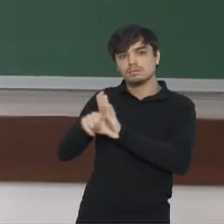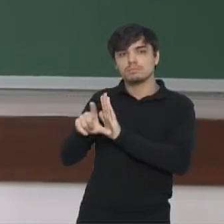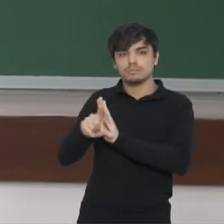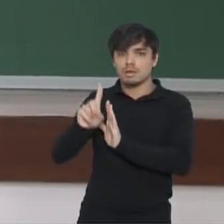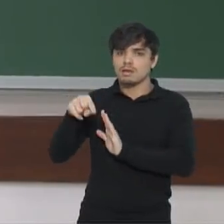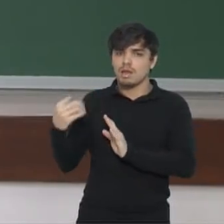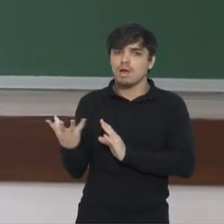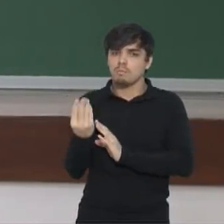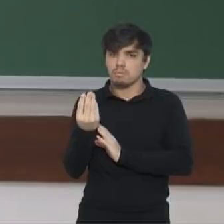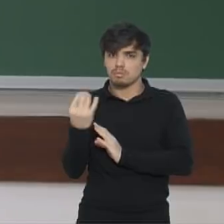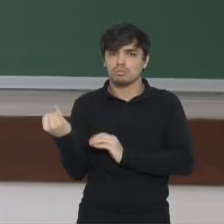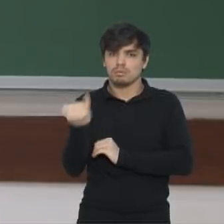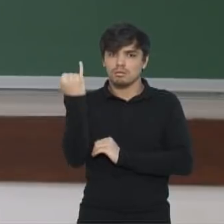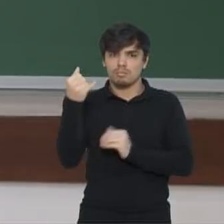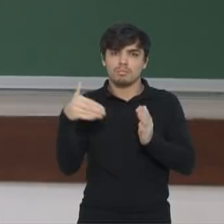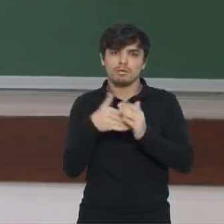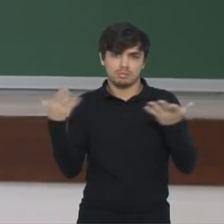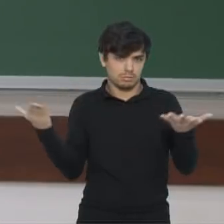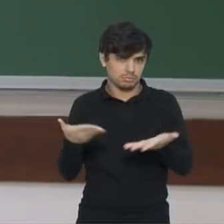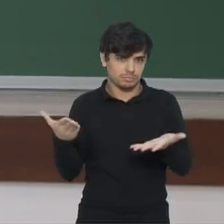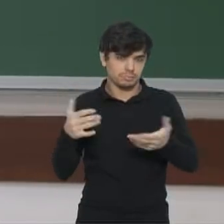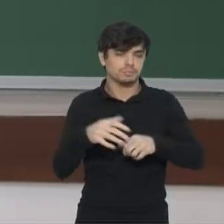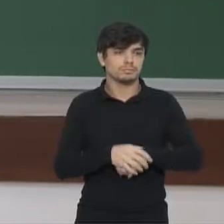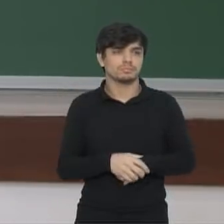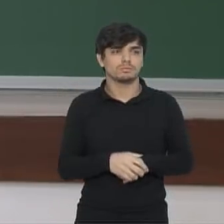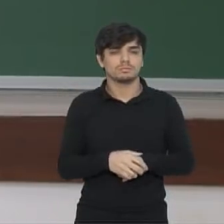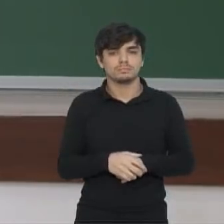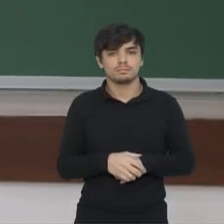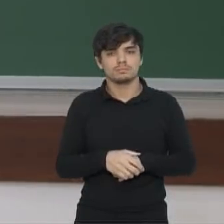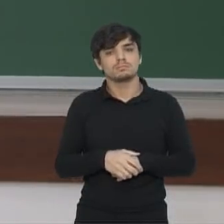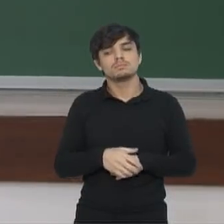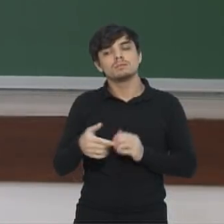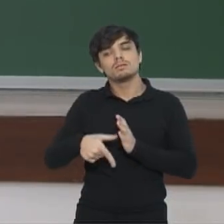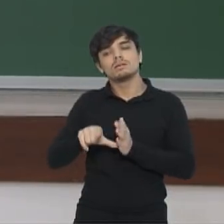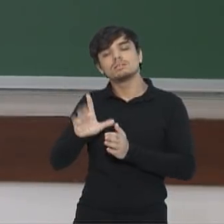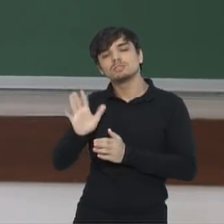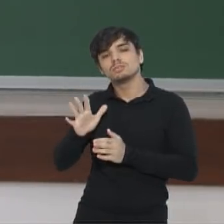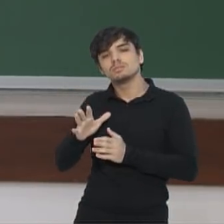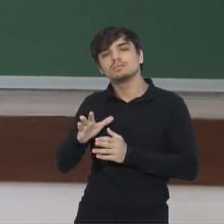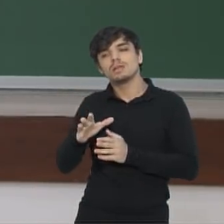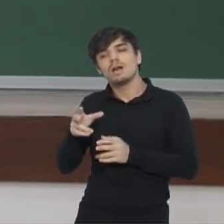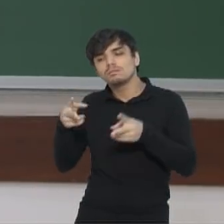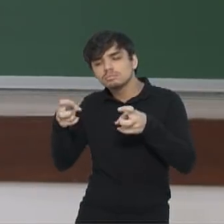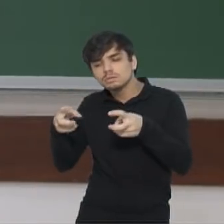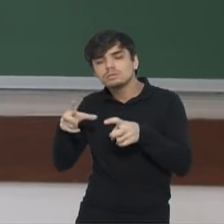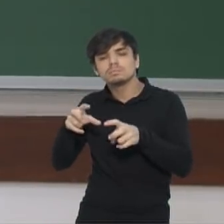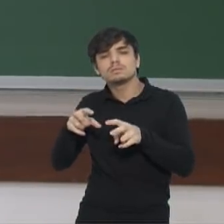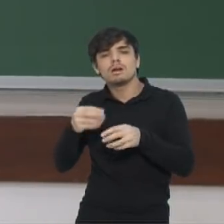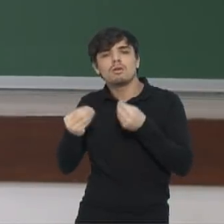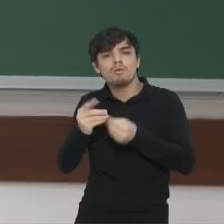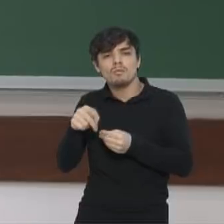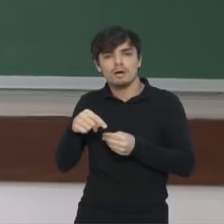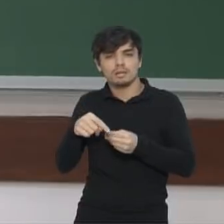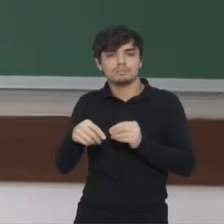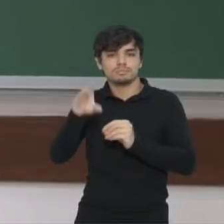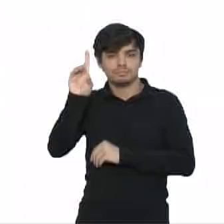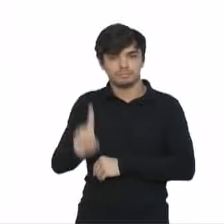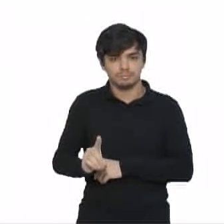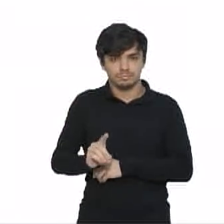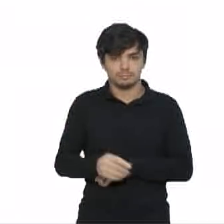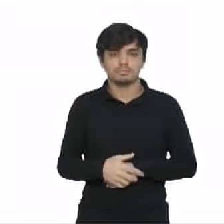importante, acredito, até na nossa atualidade. Então elas já recebiam noções de direito. Até o período